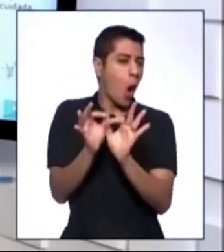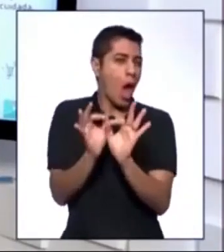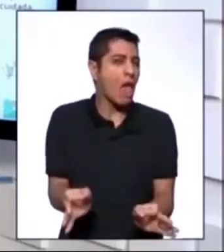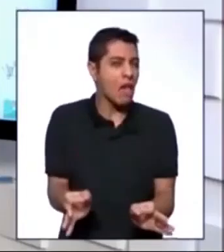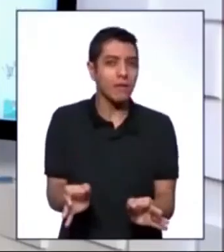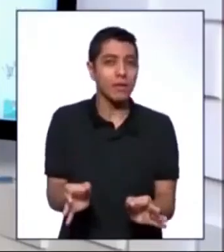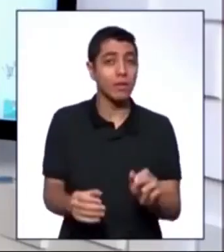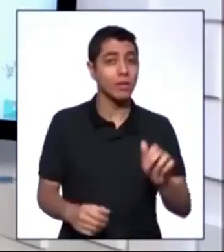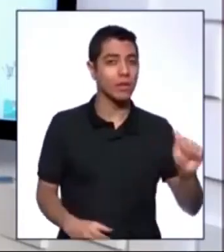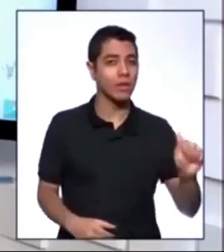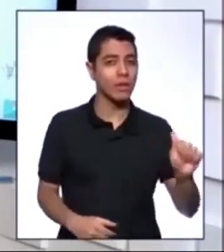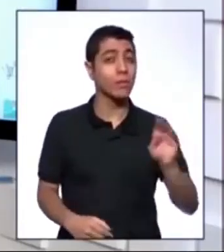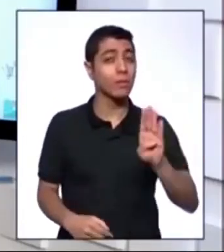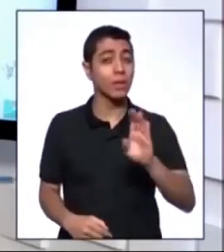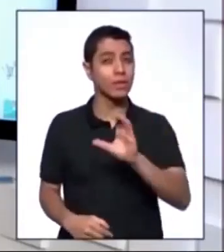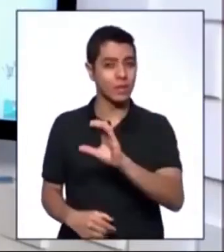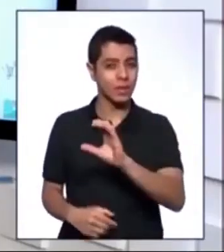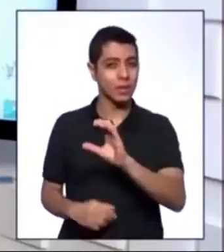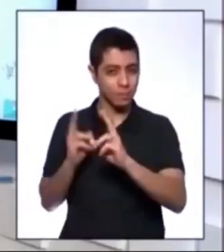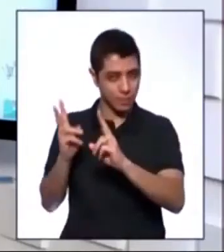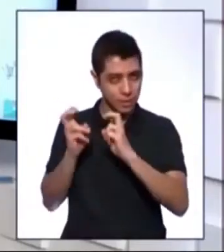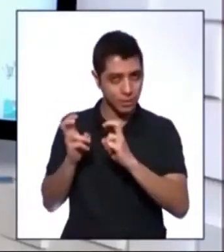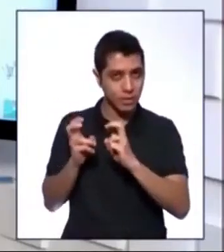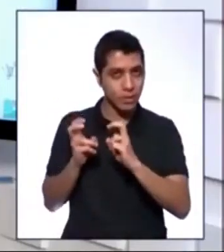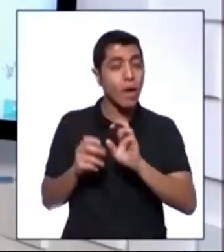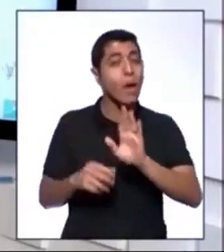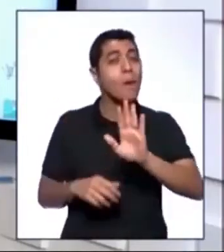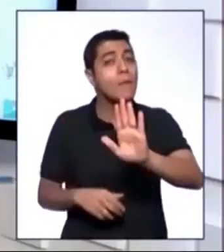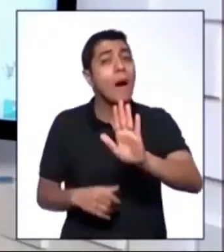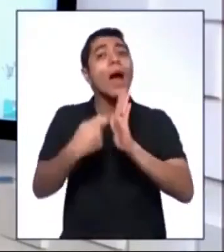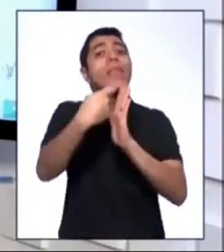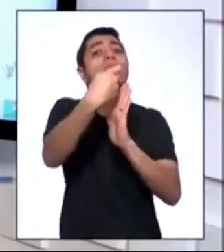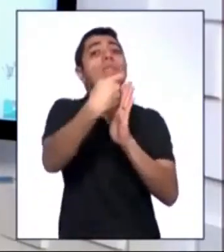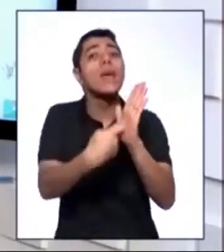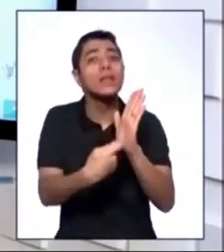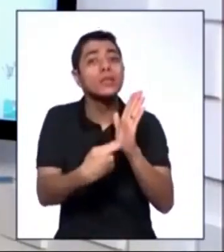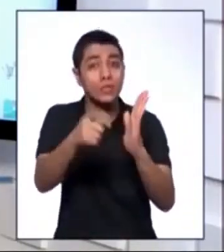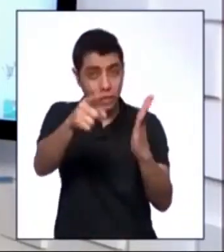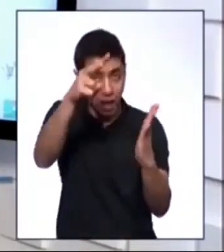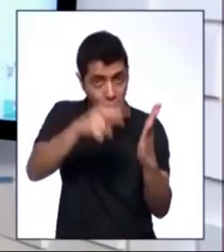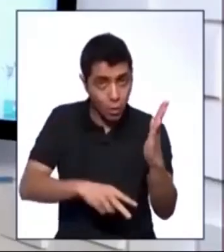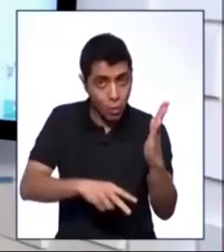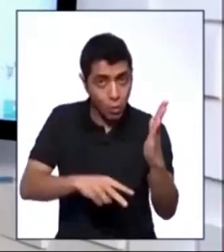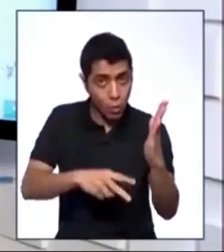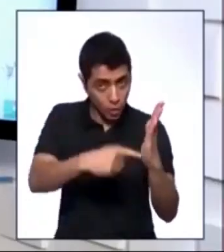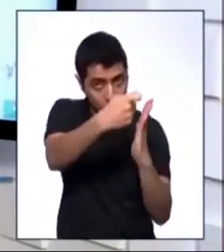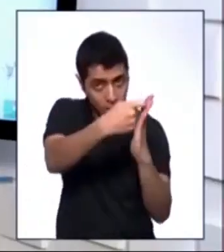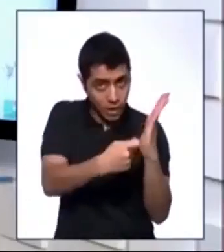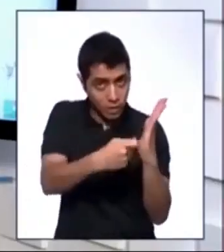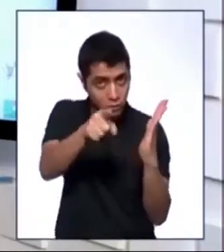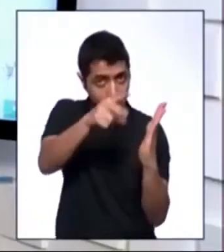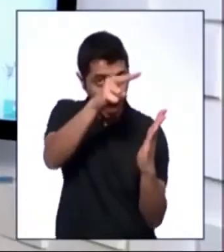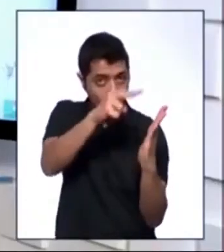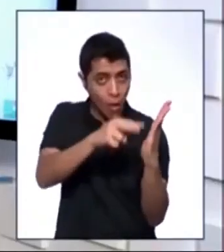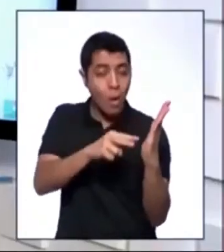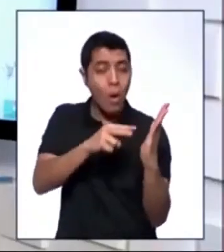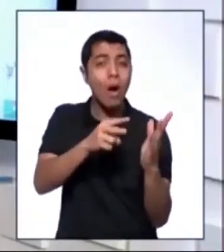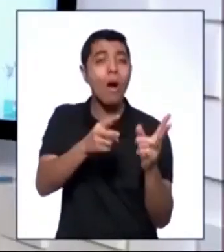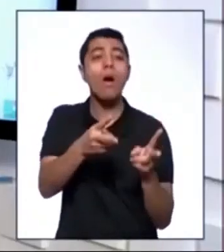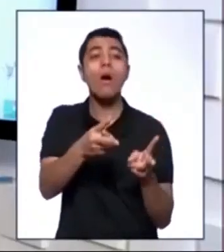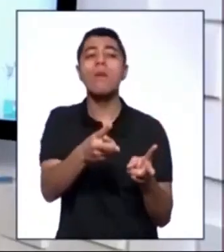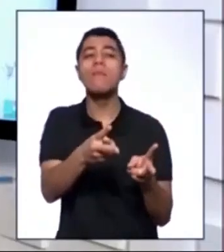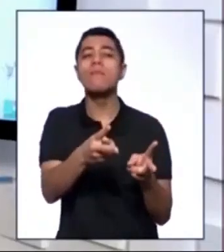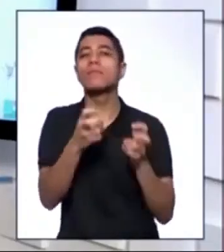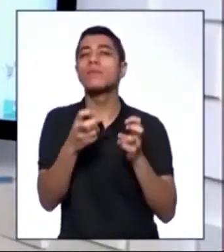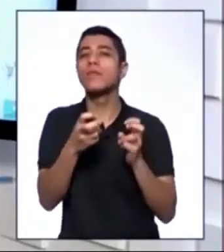tal. Só que quando você percebe o texto, se você leu o texto de verdade, você percebeu uma coisa.